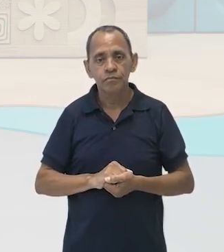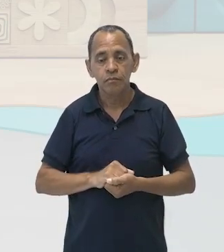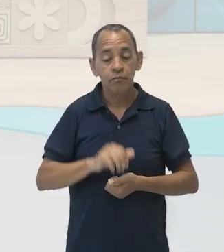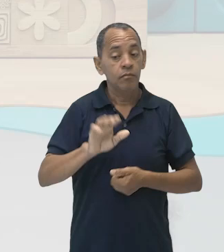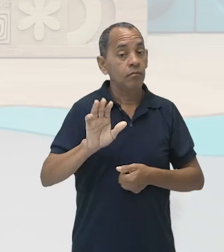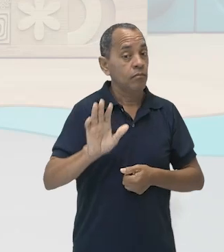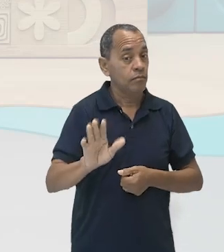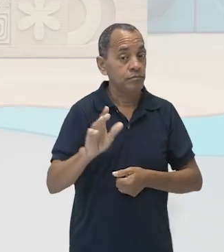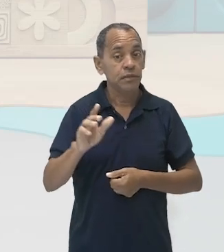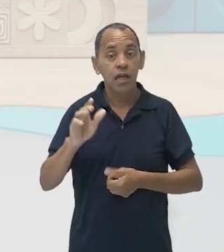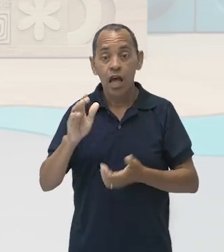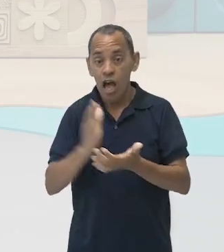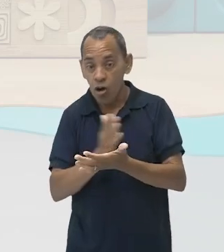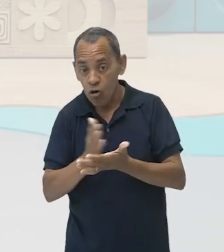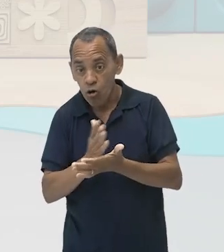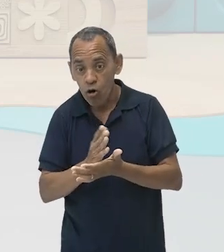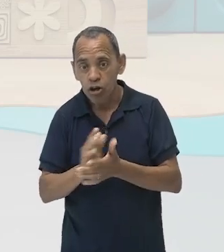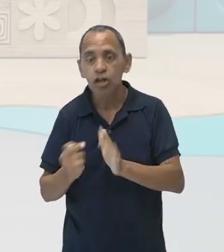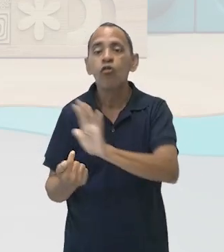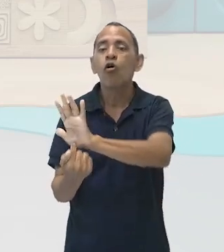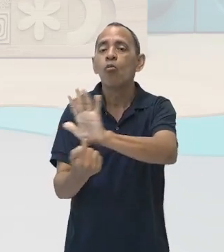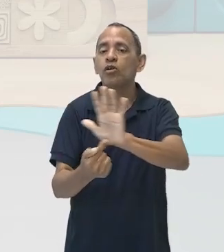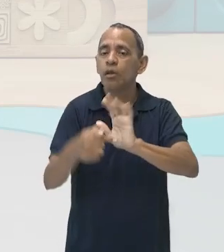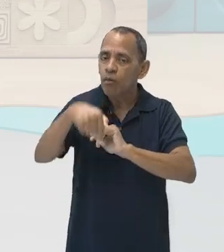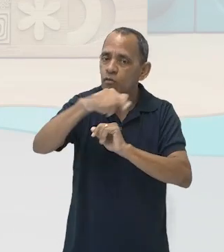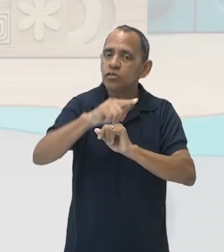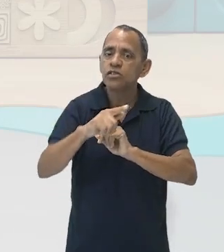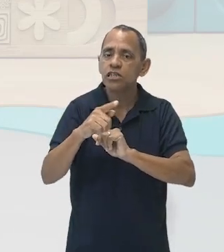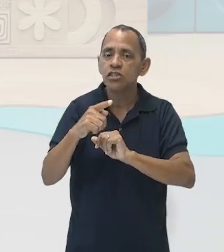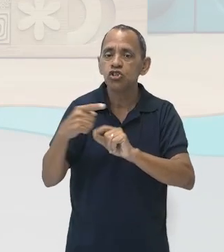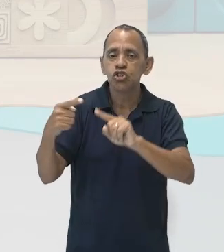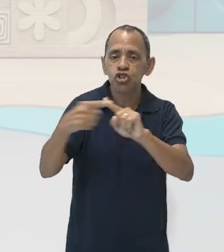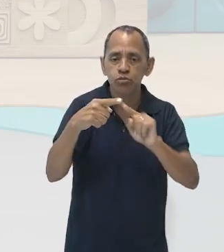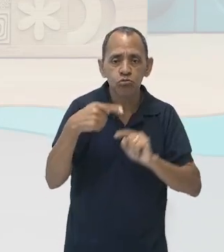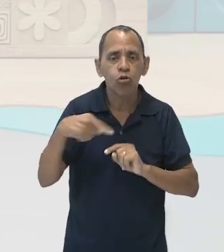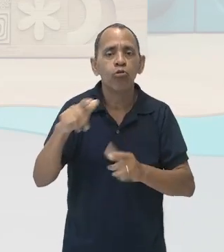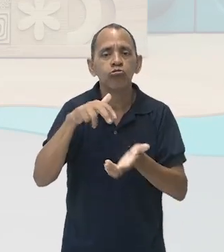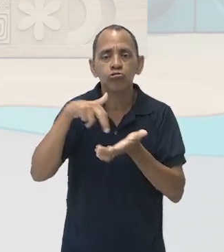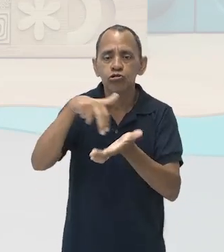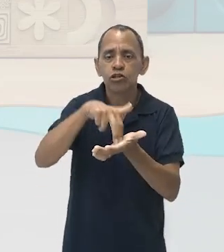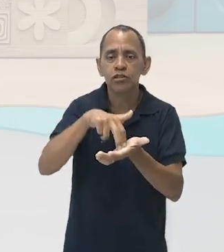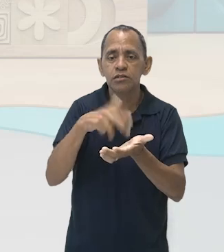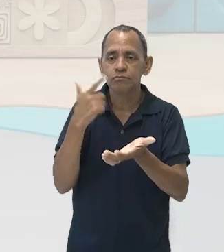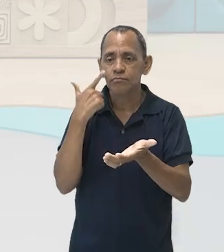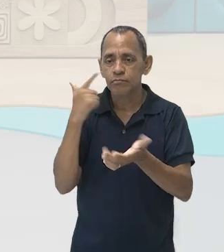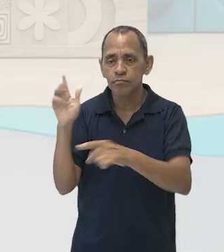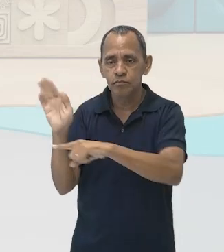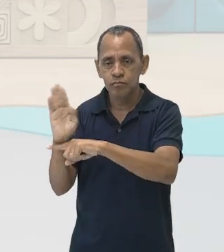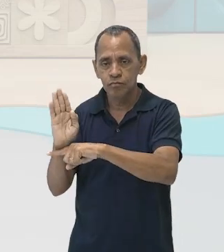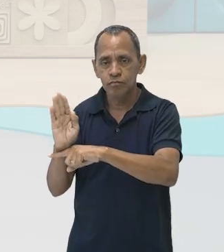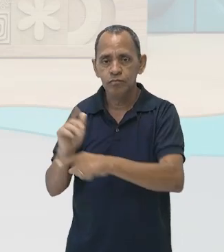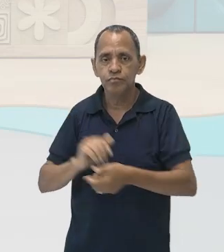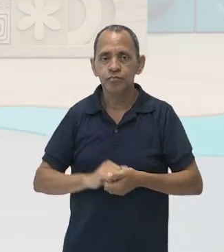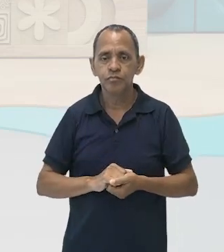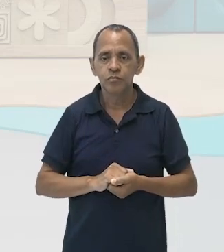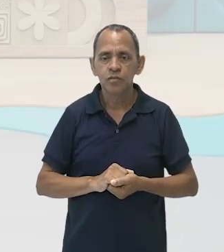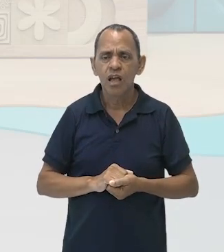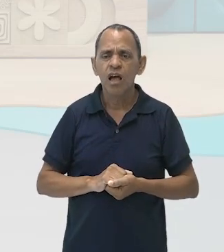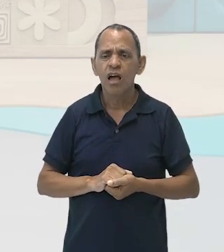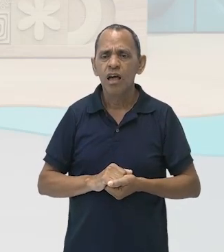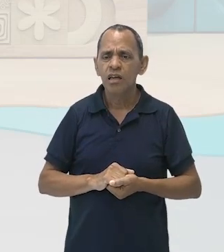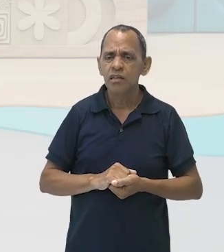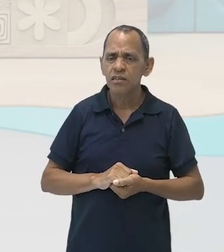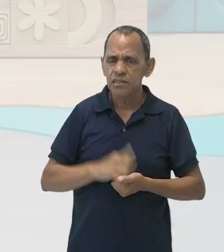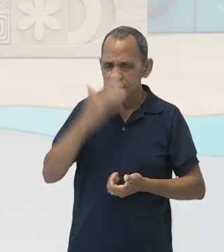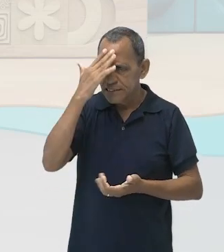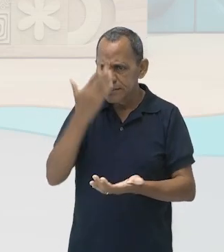preconceito que existem na dança. E aí eu peço para vocês observarem aqui esse nosso vídeo. O que vocês acham desse